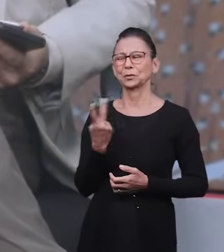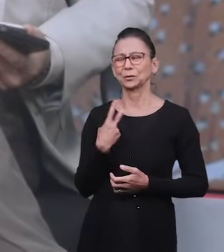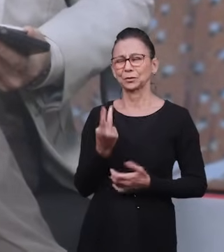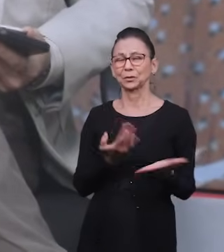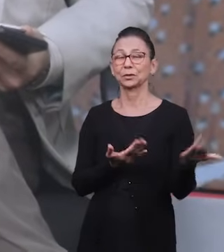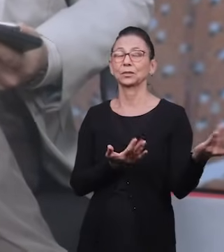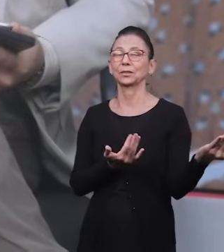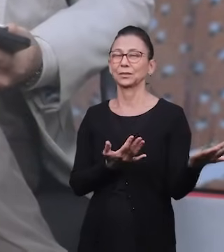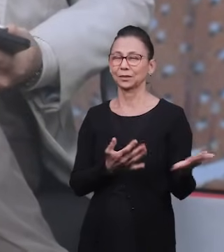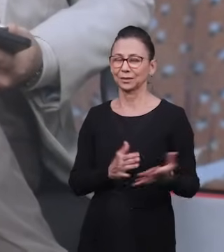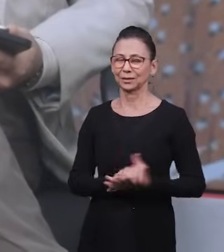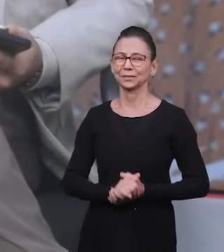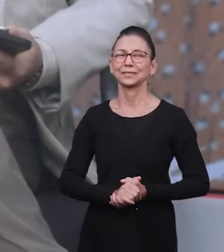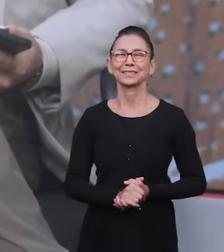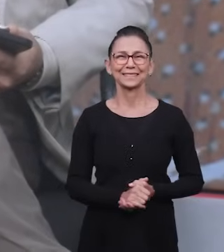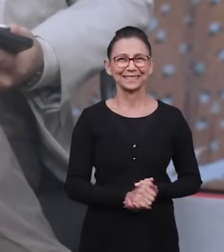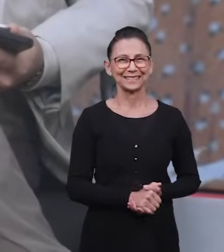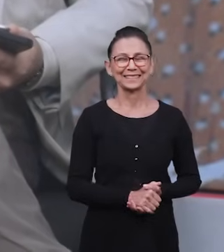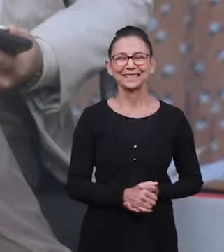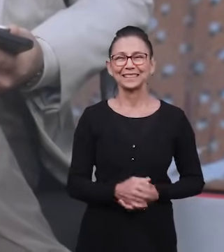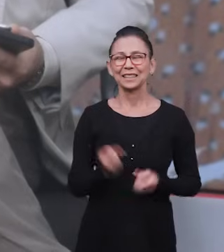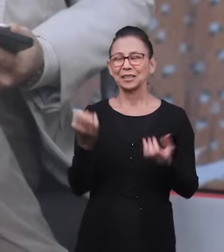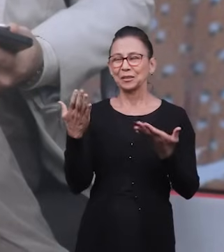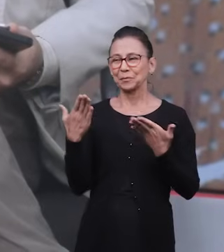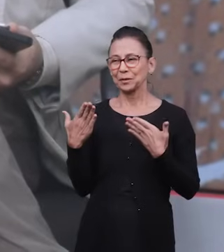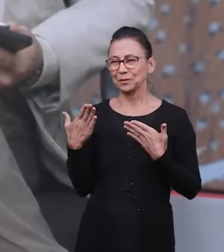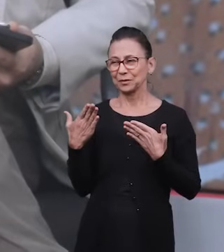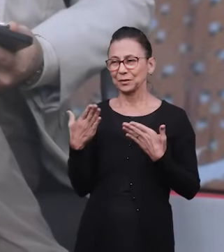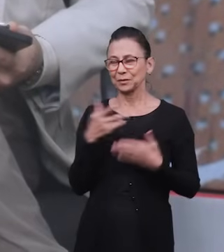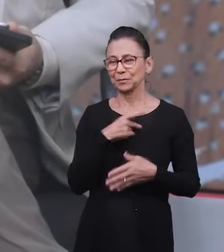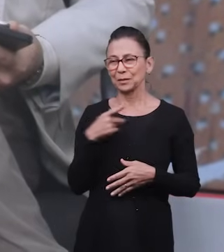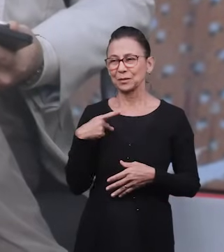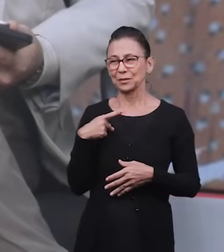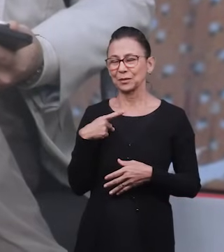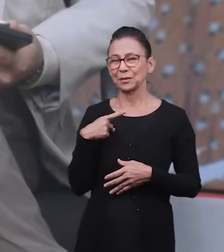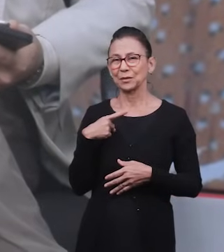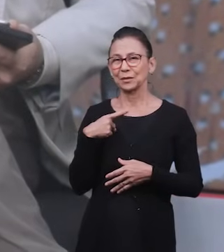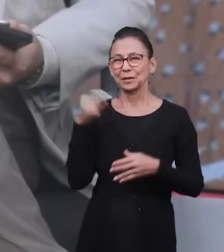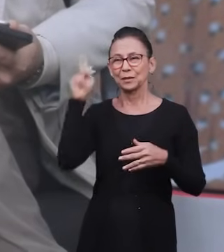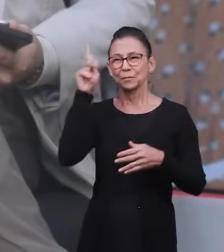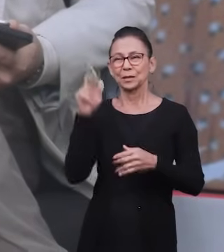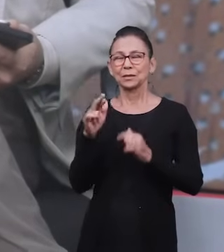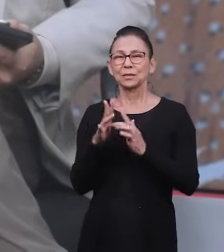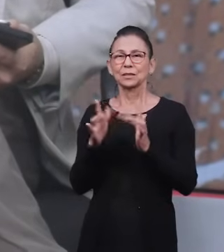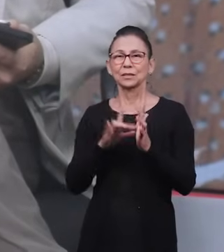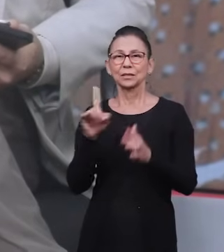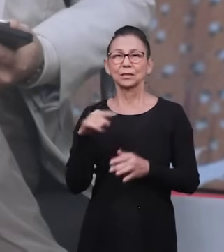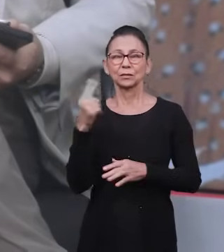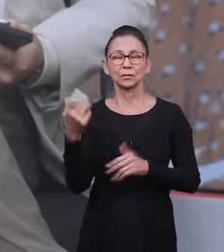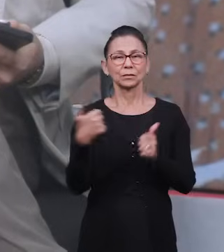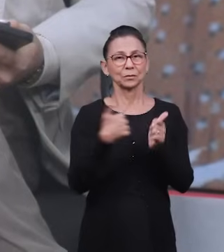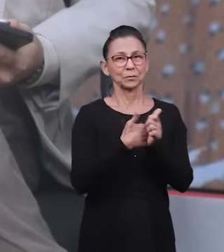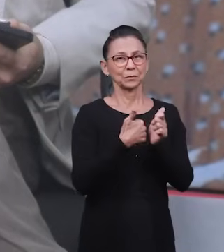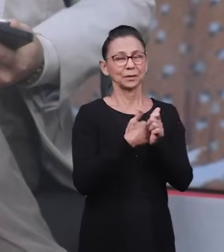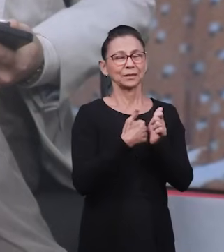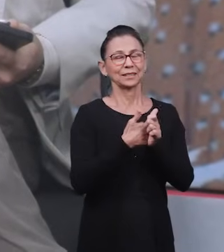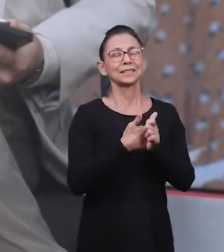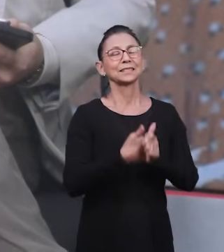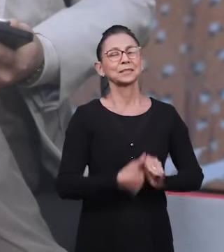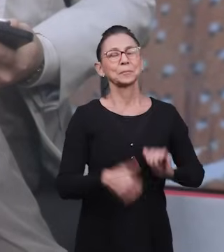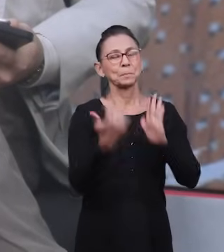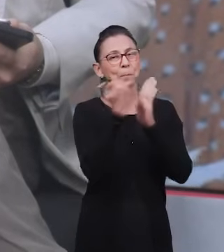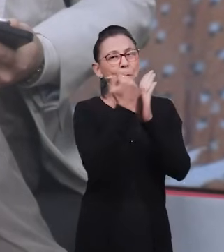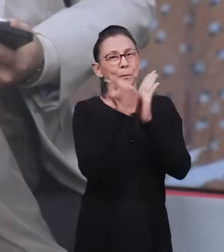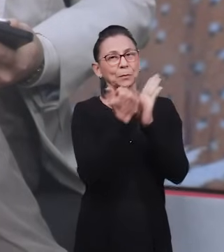pois né? Não nos esquecemos disso. Pastor Alexandre Brasil, seja bem-vindo, Pai do Senhor. Muito obrigado, a paz do Senhor para todos os jovens que estão presentes, que estão